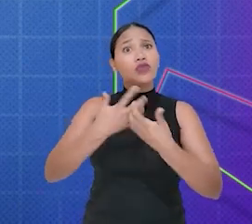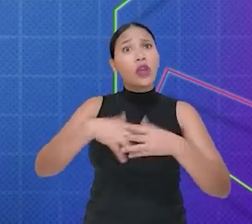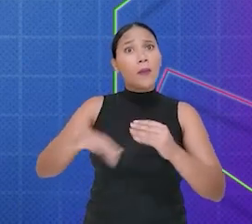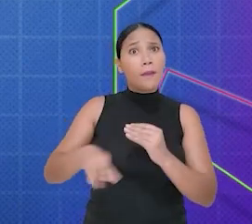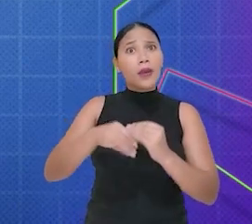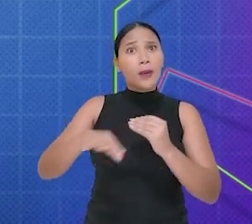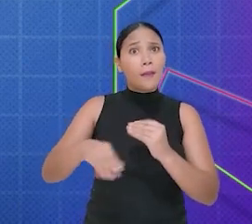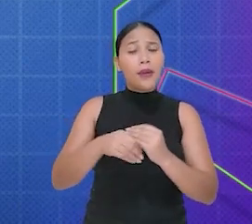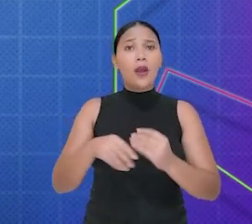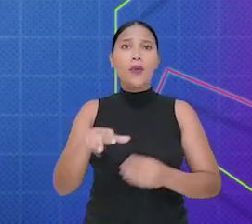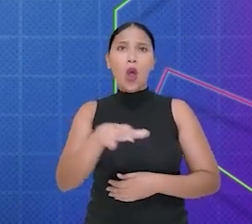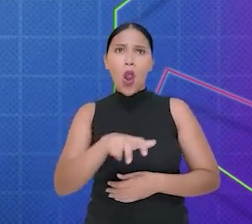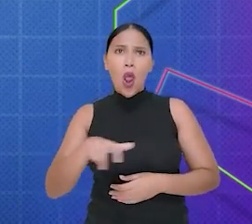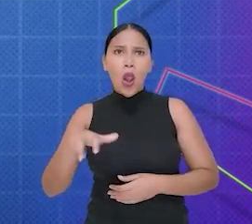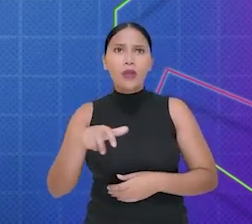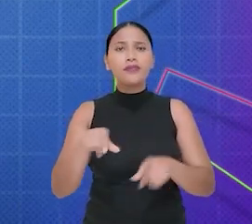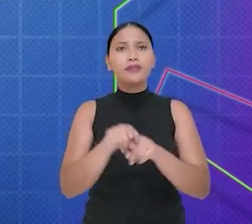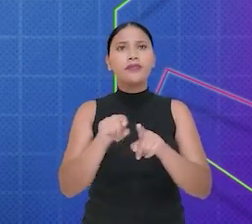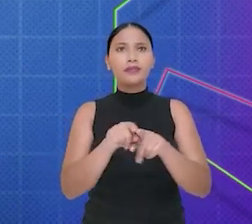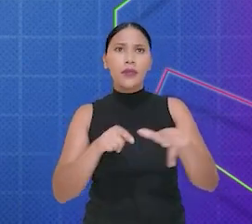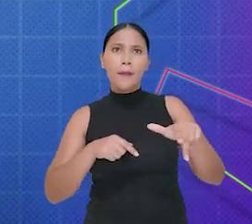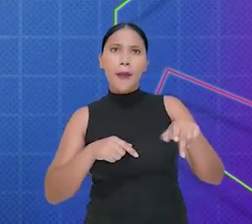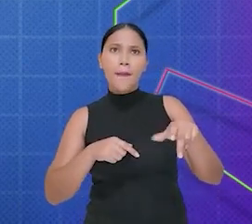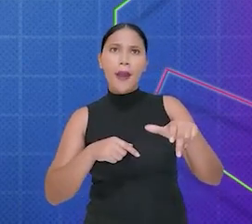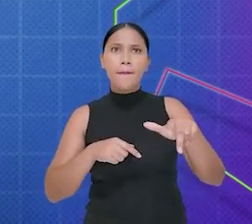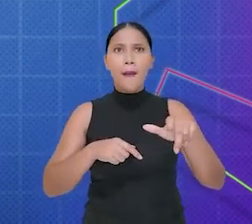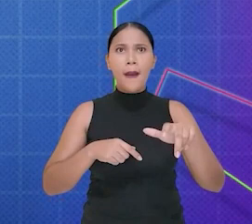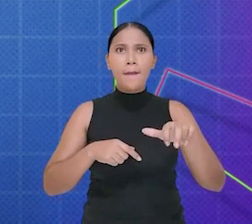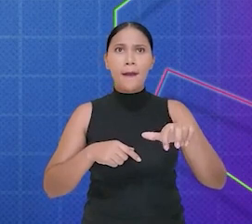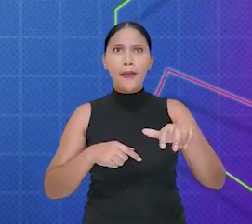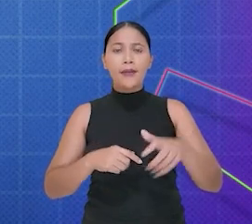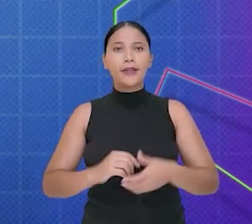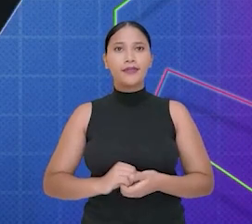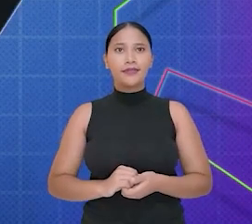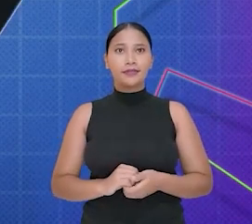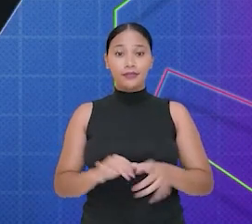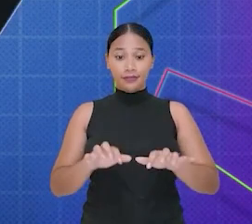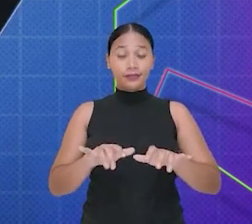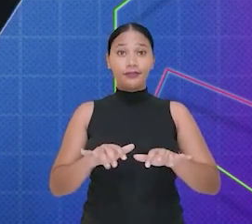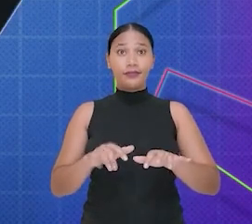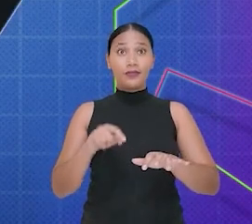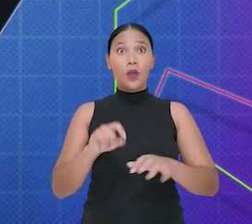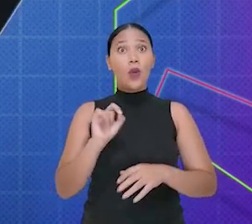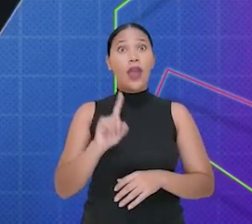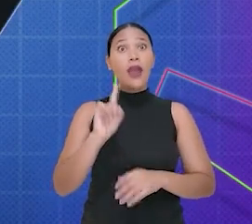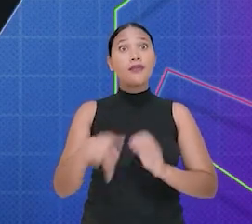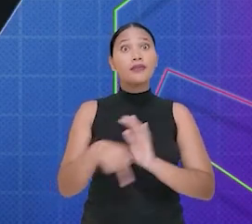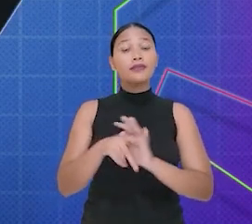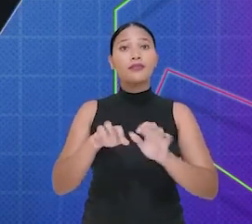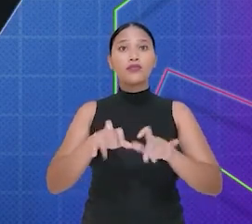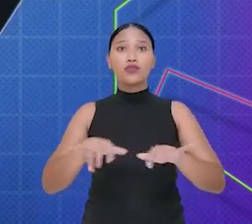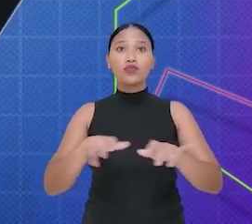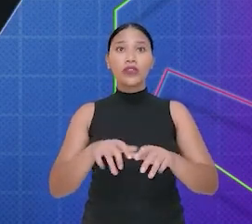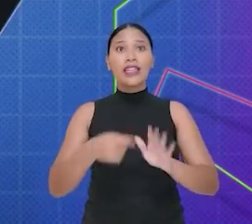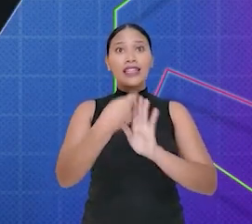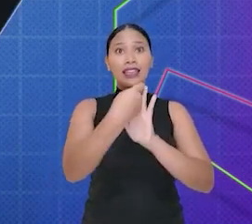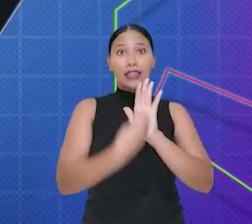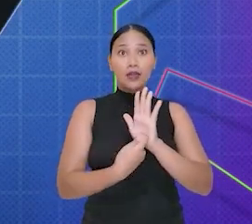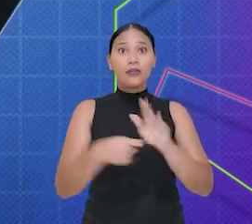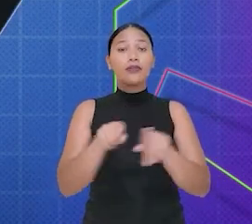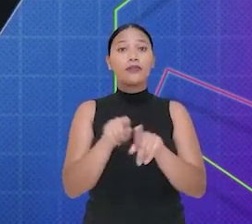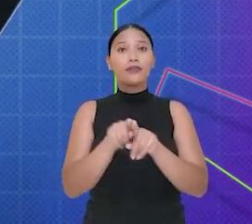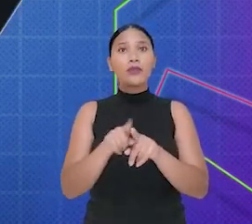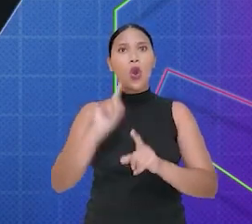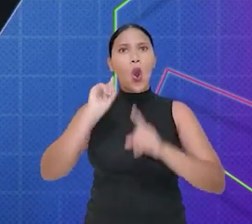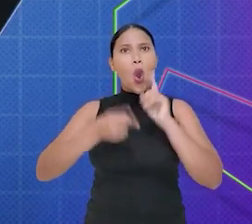e funções adicionais, como roda de rolagem e botões programáveis. O teclado. O teclado é o que faz a digitação